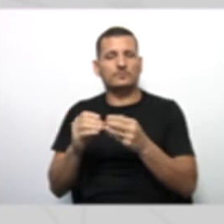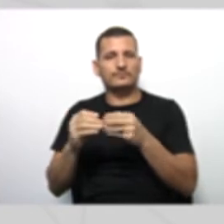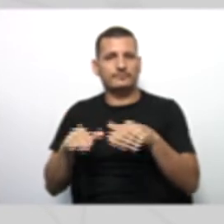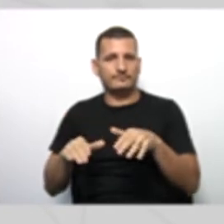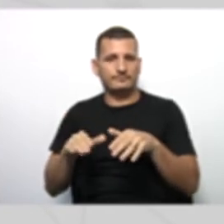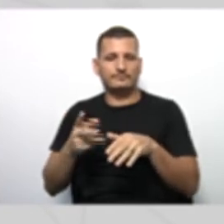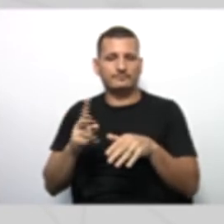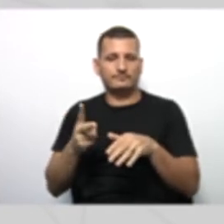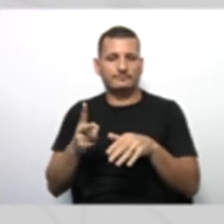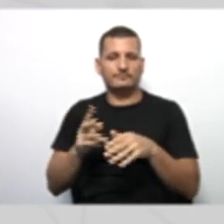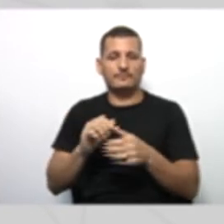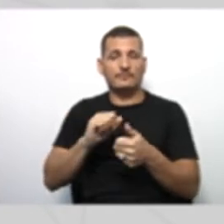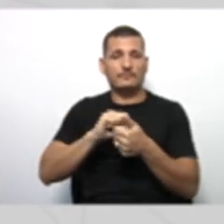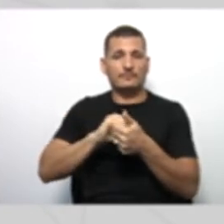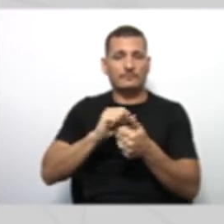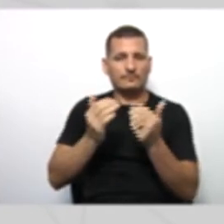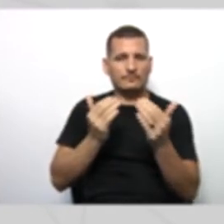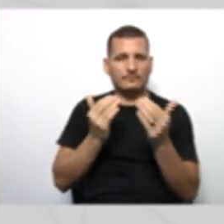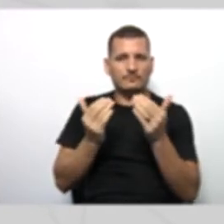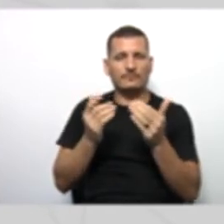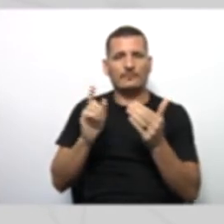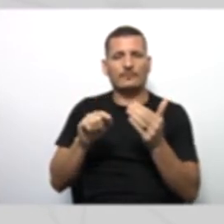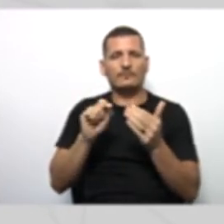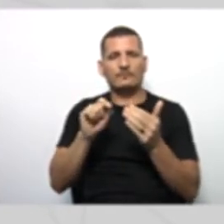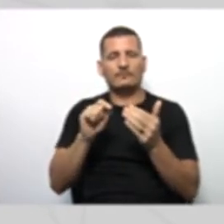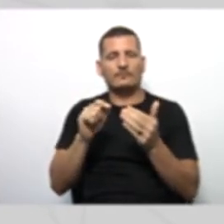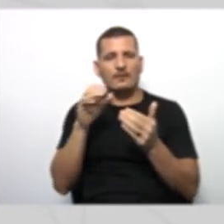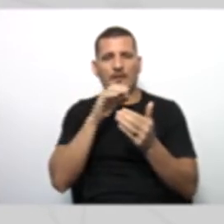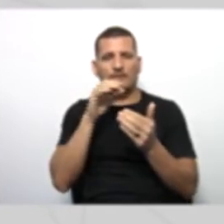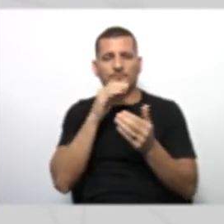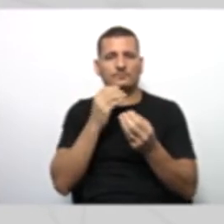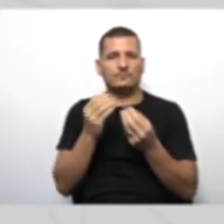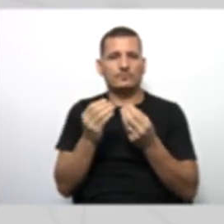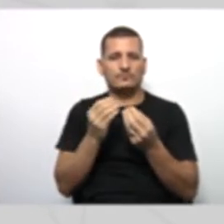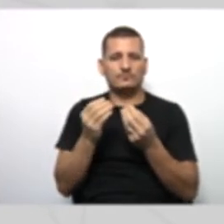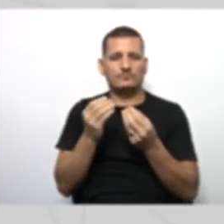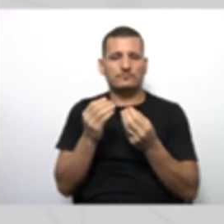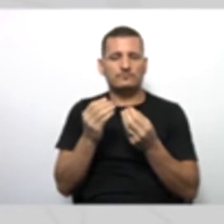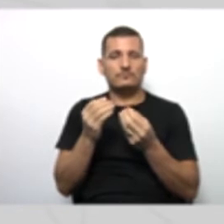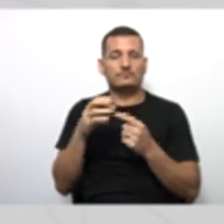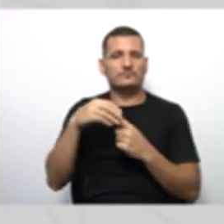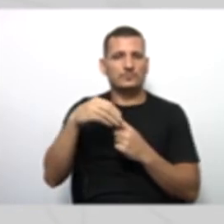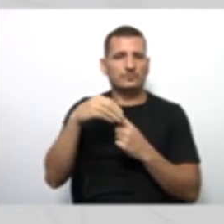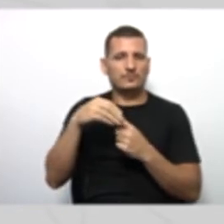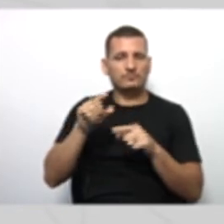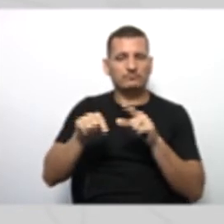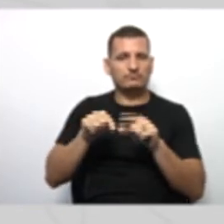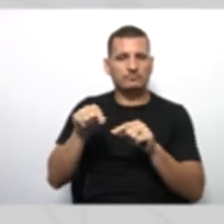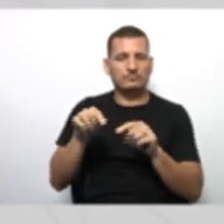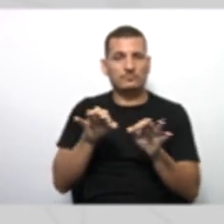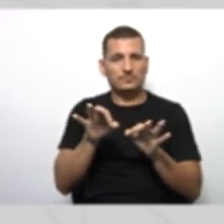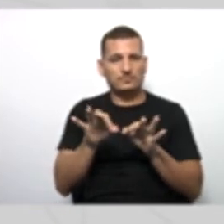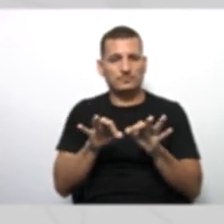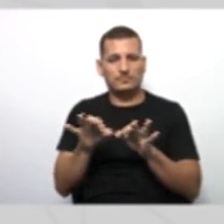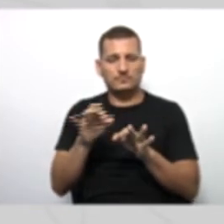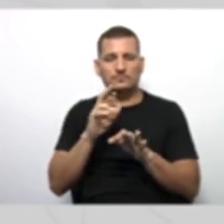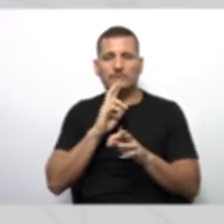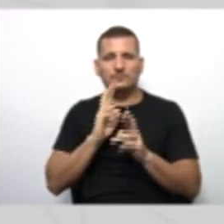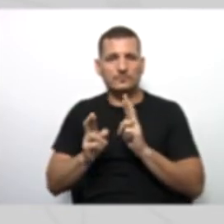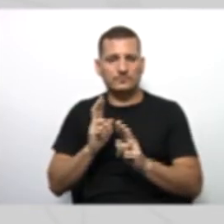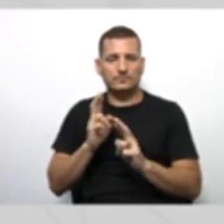você faz isso, ó, você vai fazer a análise dos seus riscos. Então, a gente tem que ter aí a análise qualitativa, que